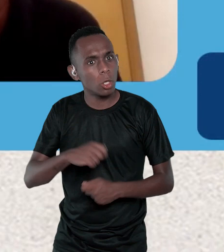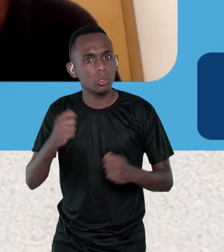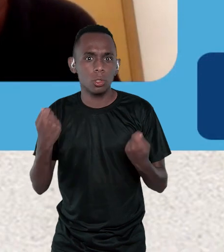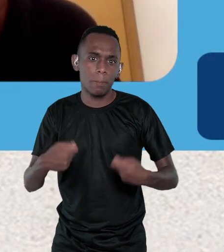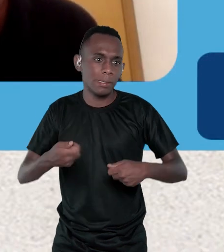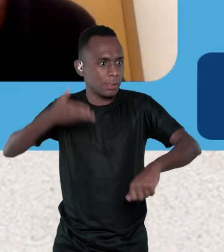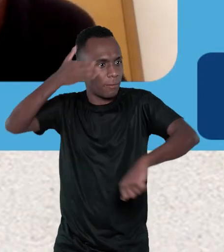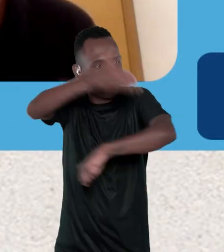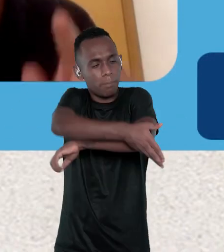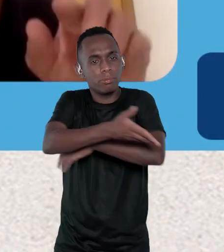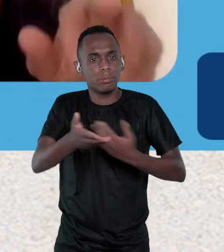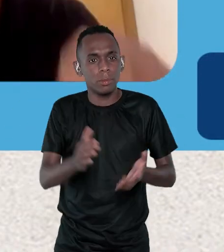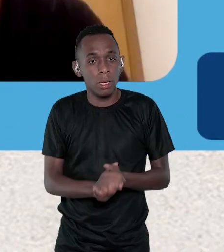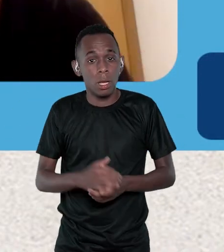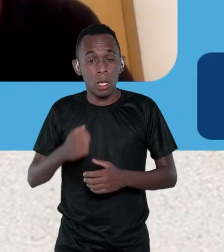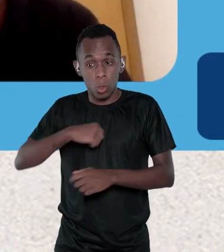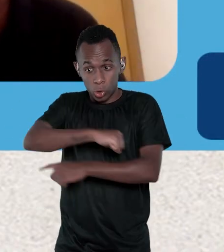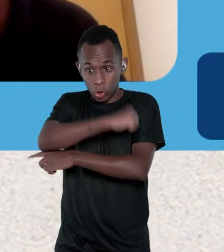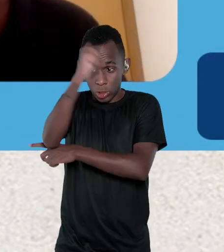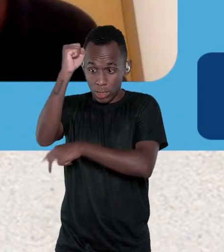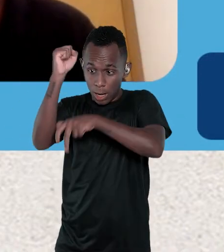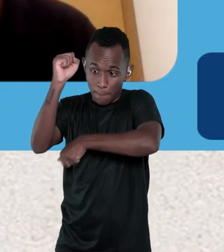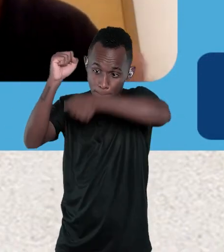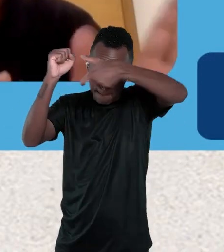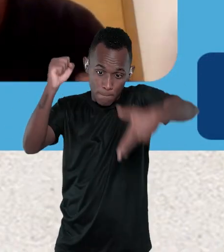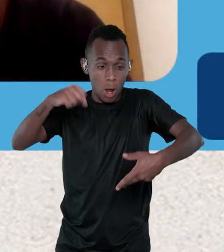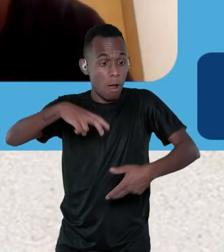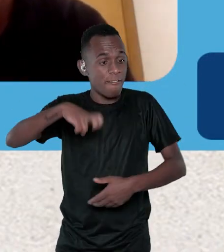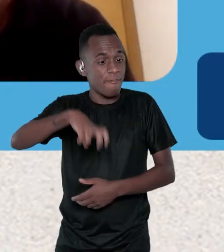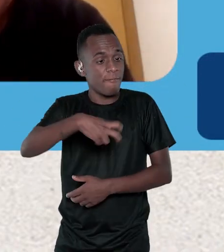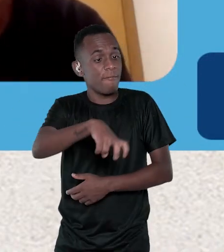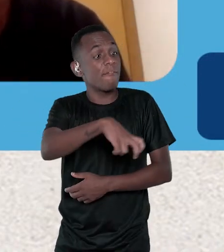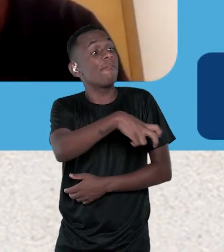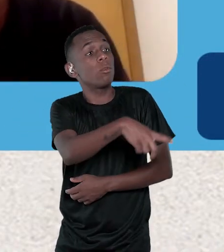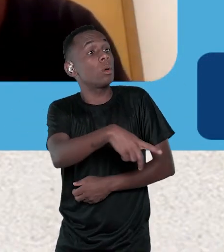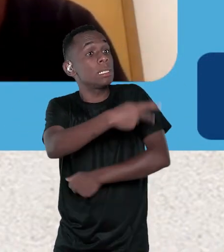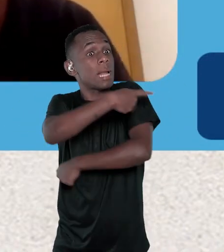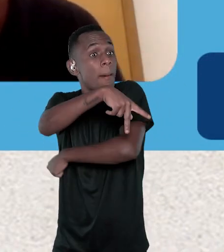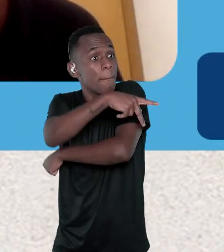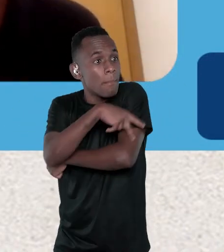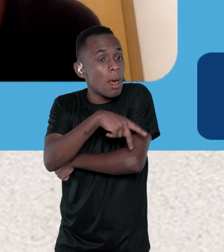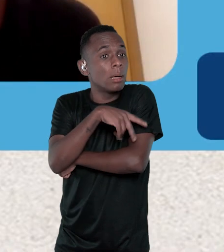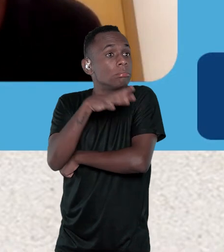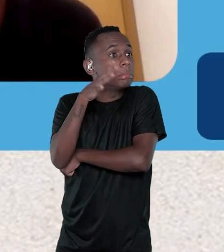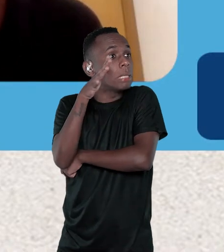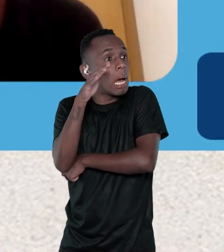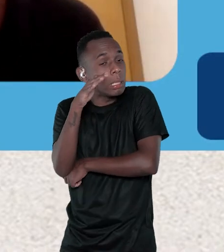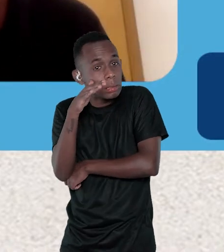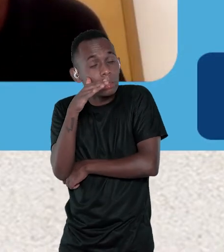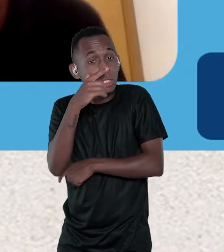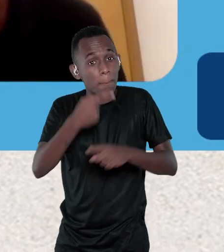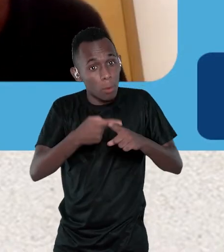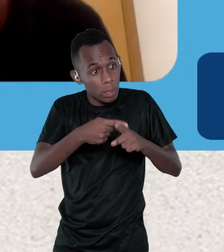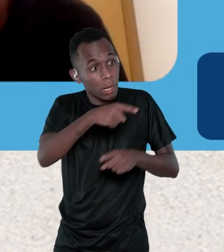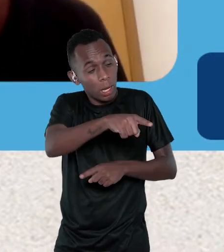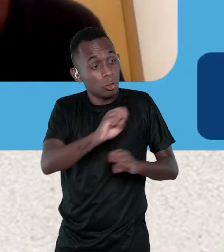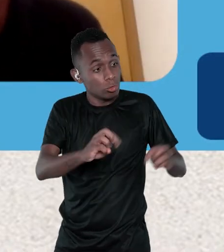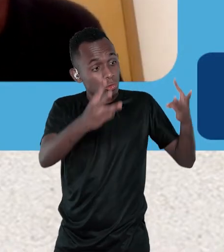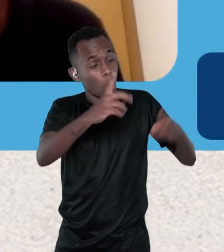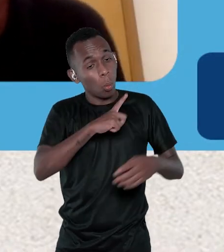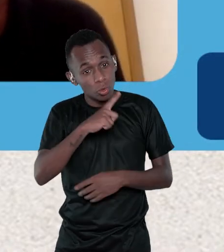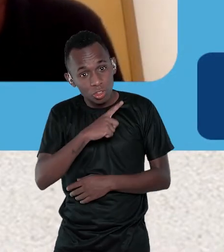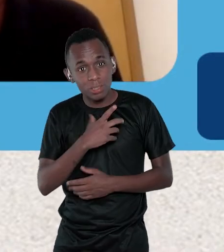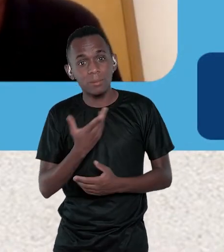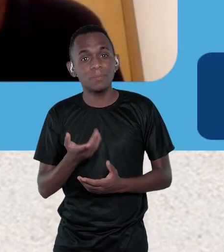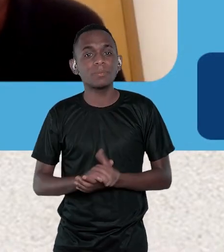que eu ia dar meu jeito. Pulei a janela lá de casa, fui para a praça, onde ele estava